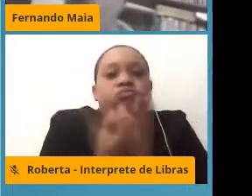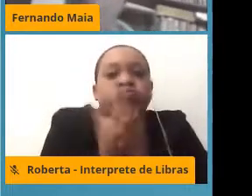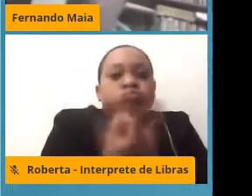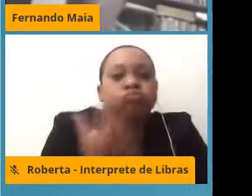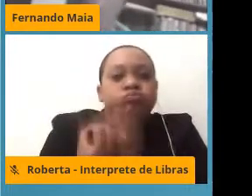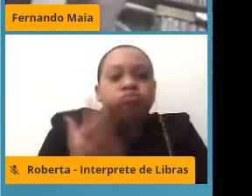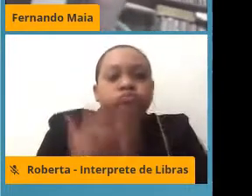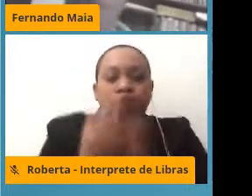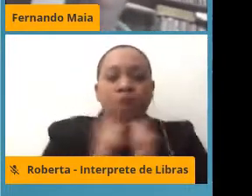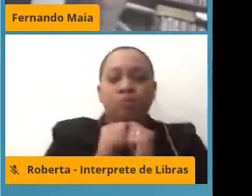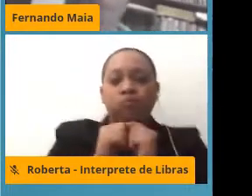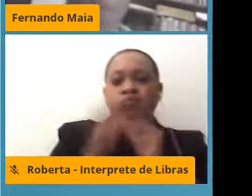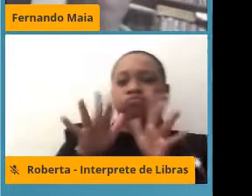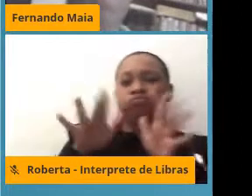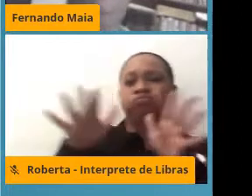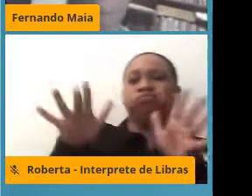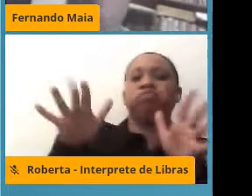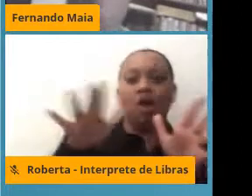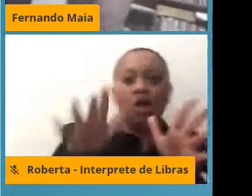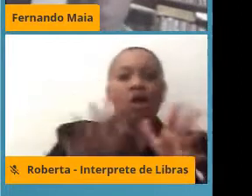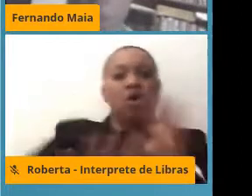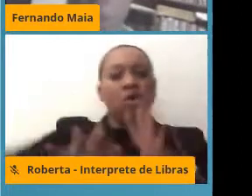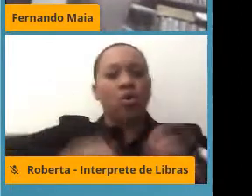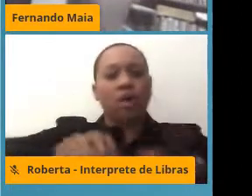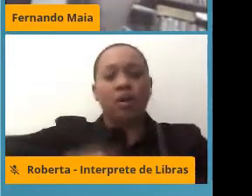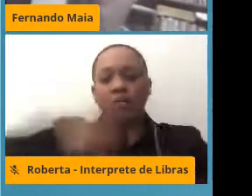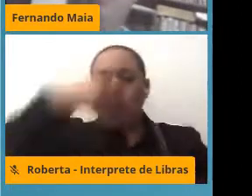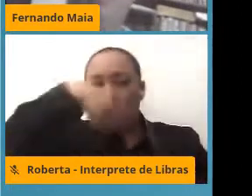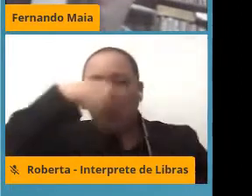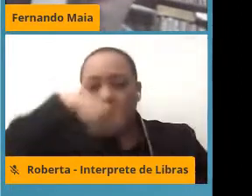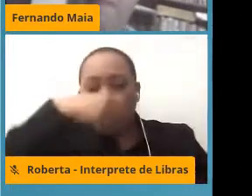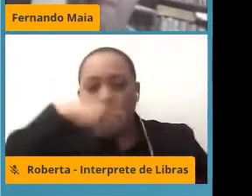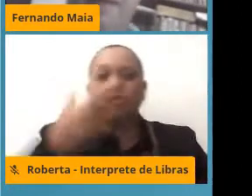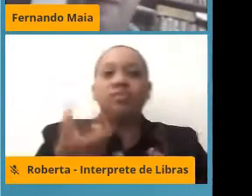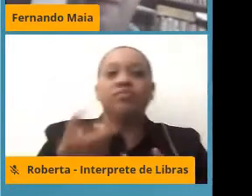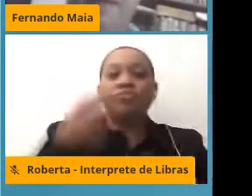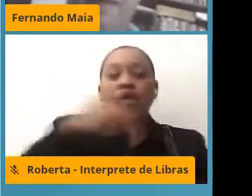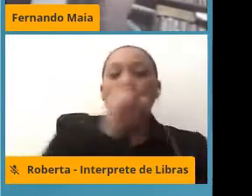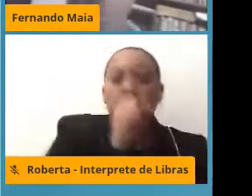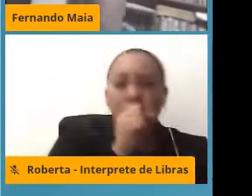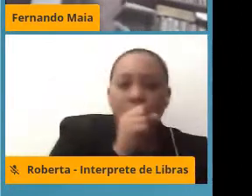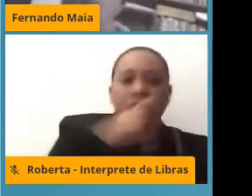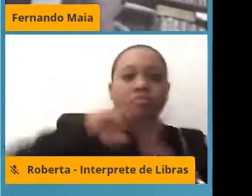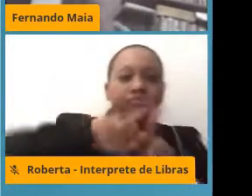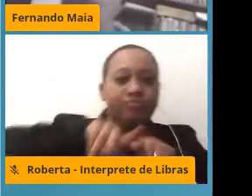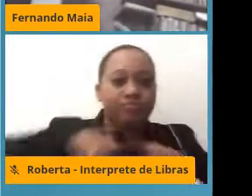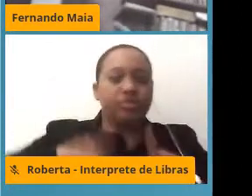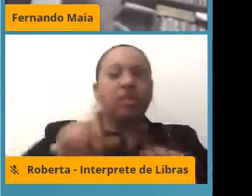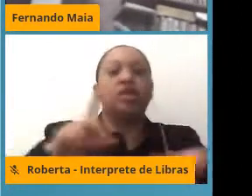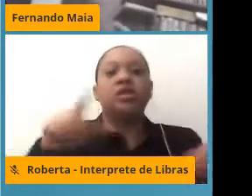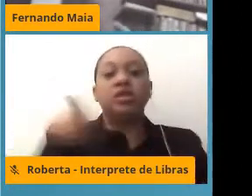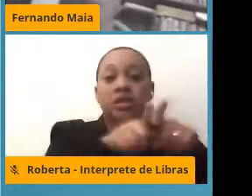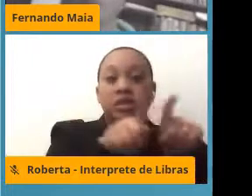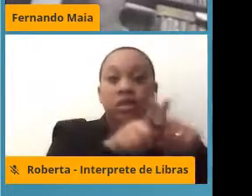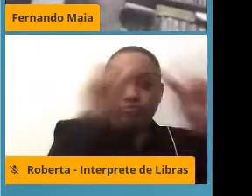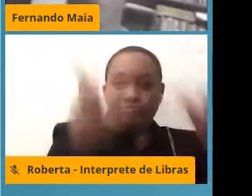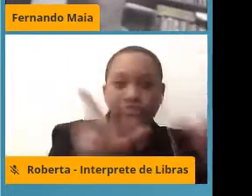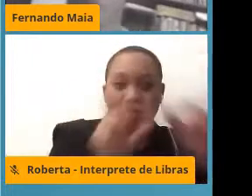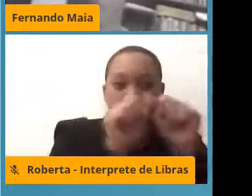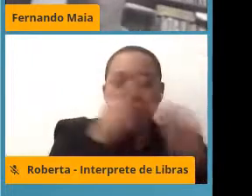esses surtos de pneumonia e resfriado por esse vírus. Aqui no Brasil também. Ele também está relacionado